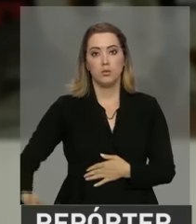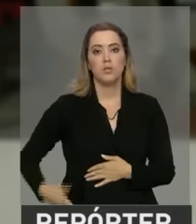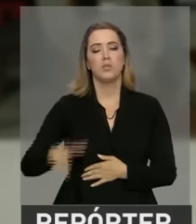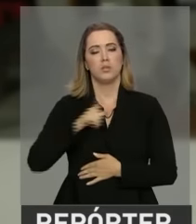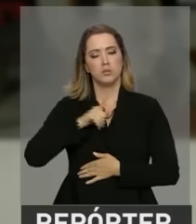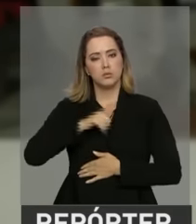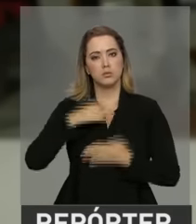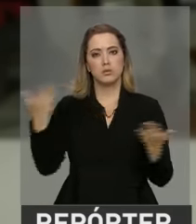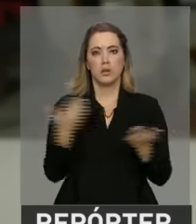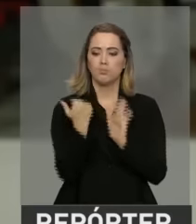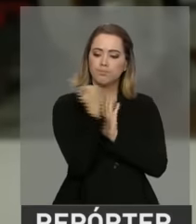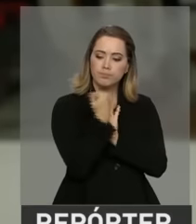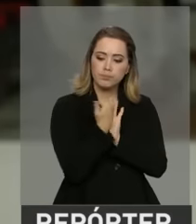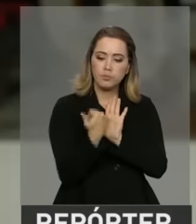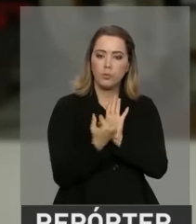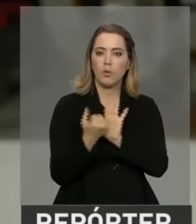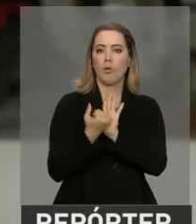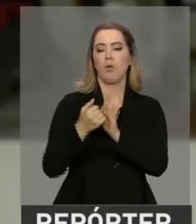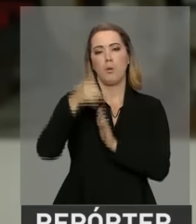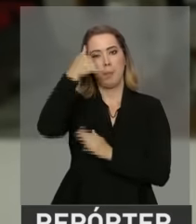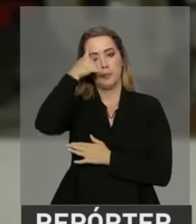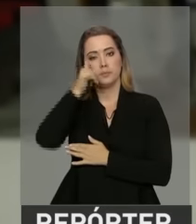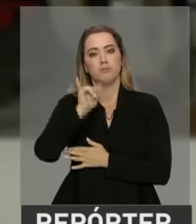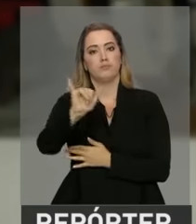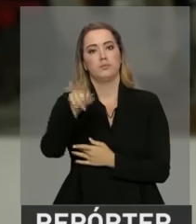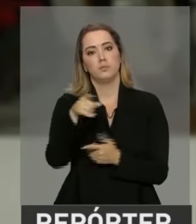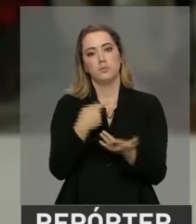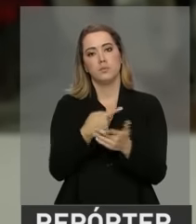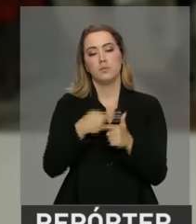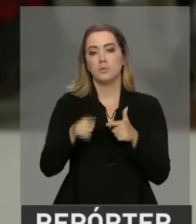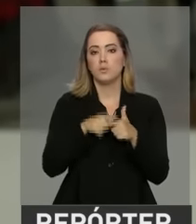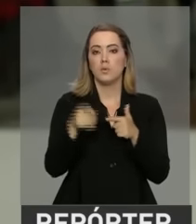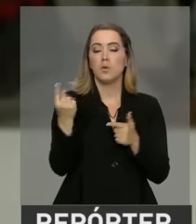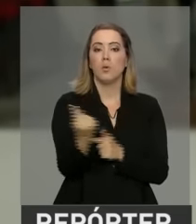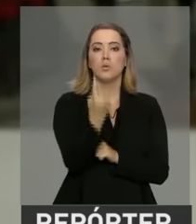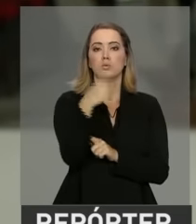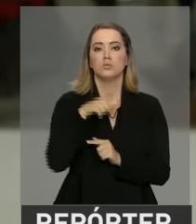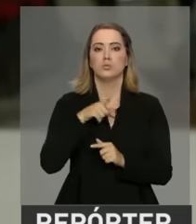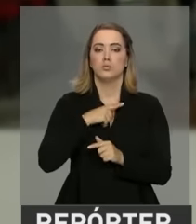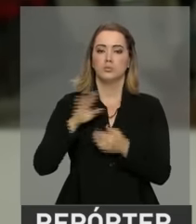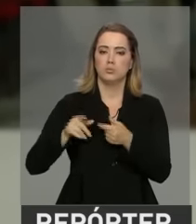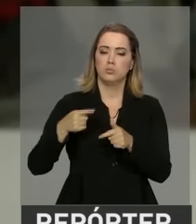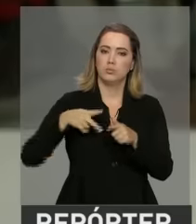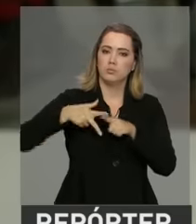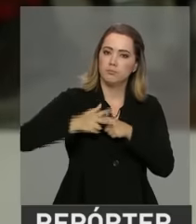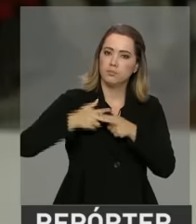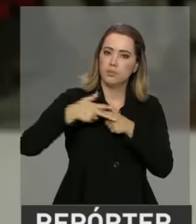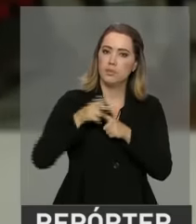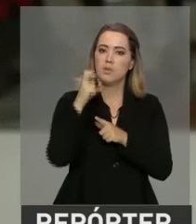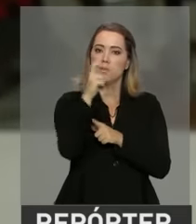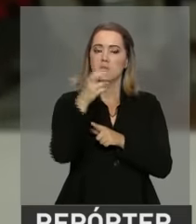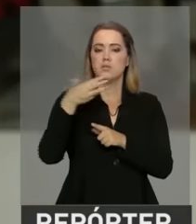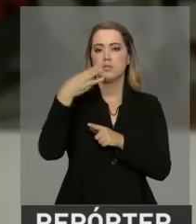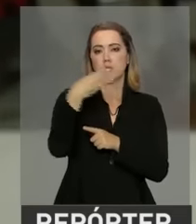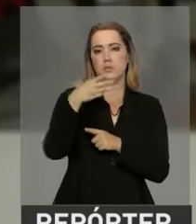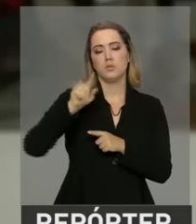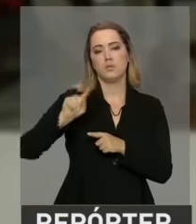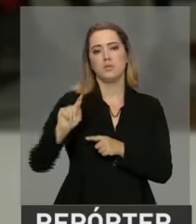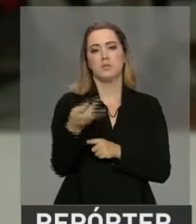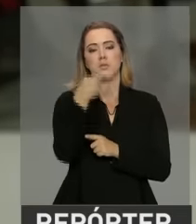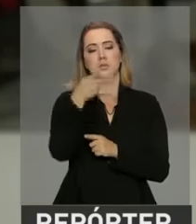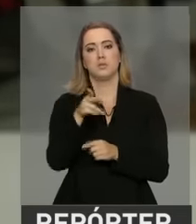tem adotado medidas para evitar este tipo de irregularidades uma delas foi a revisão de 53.000 benefícios de auxílio